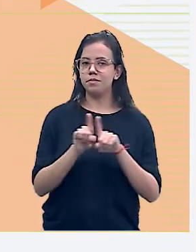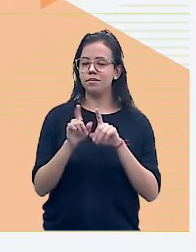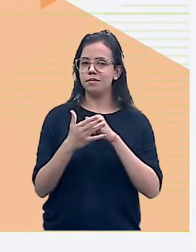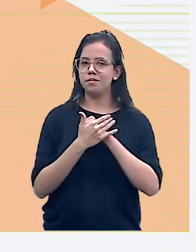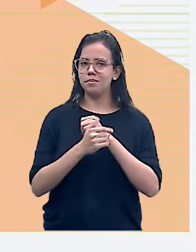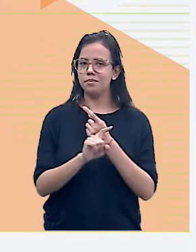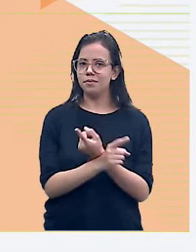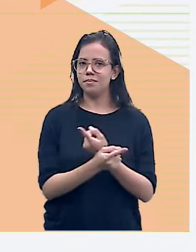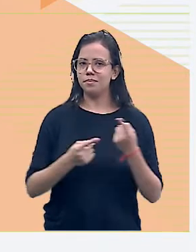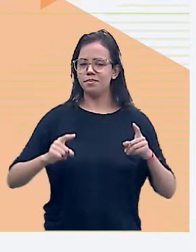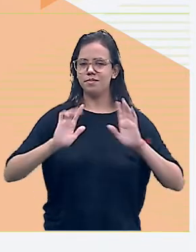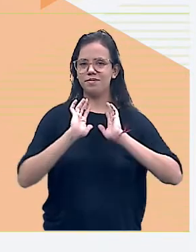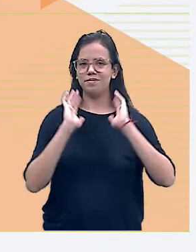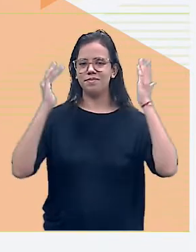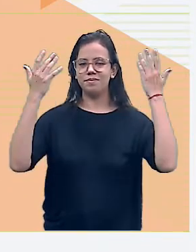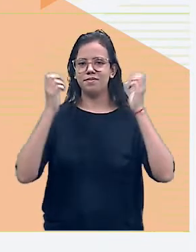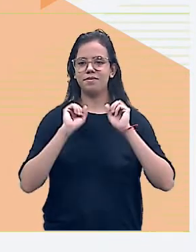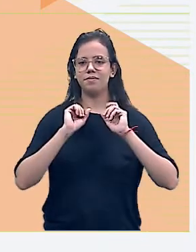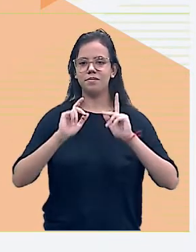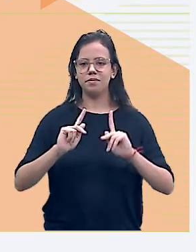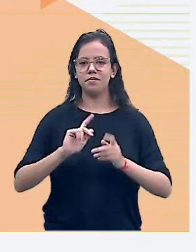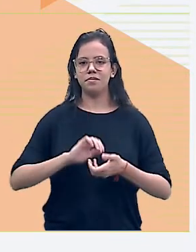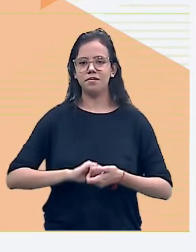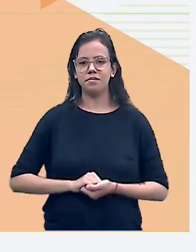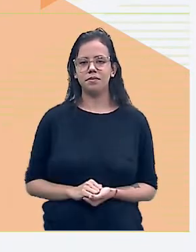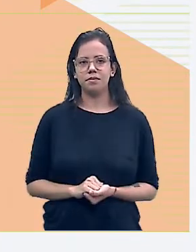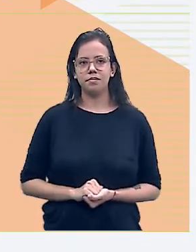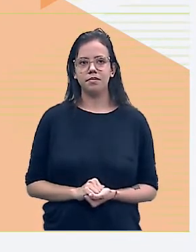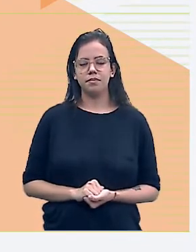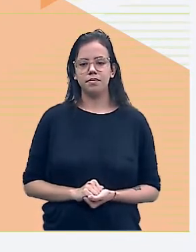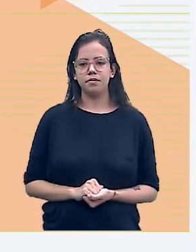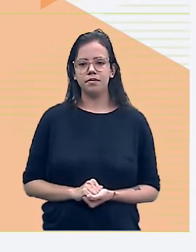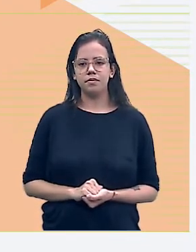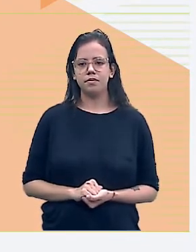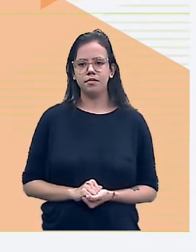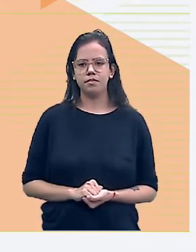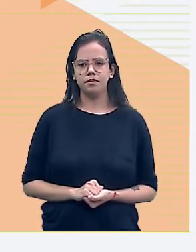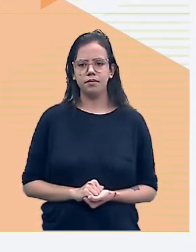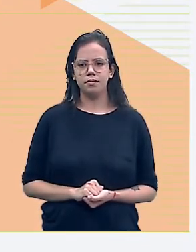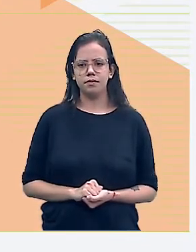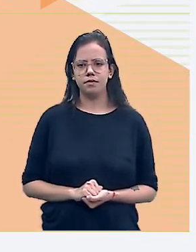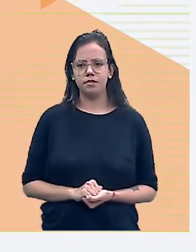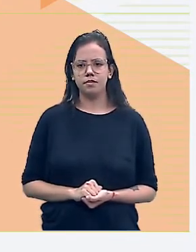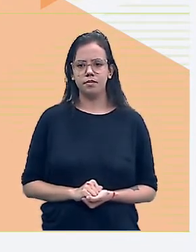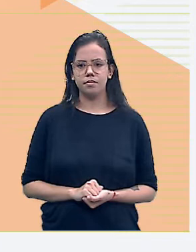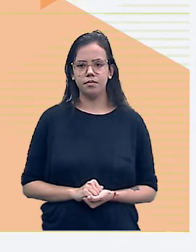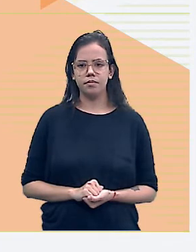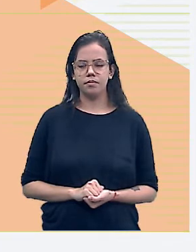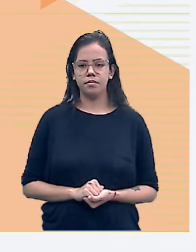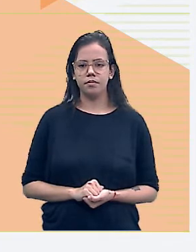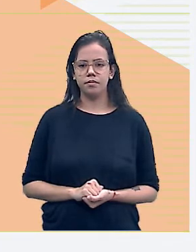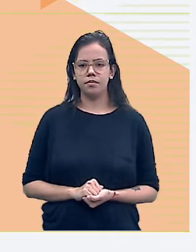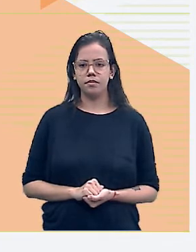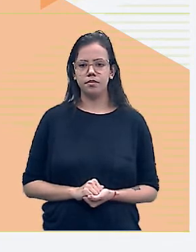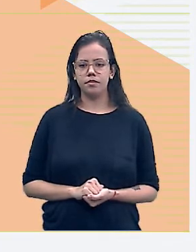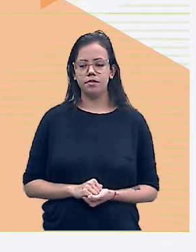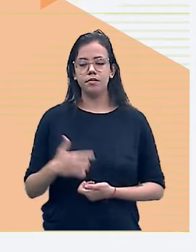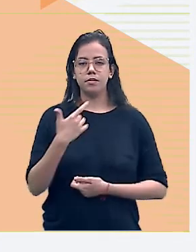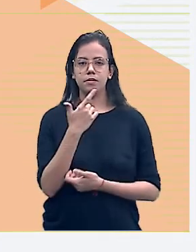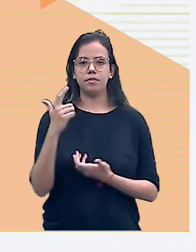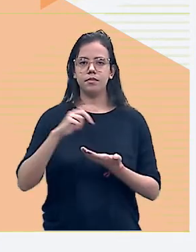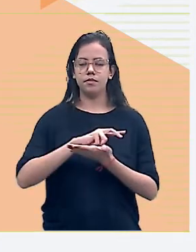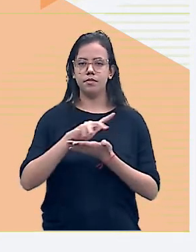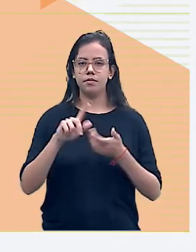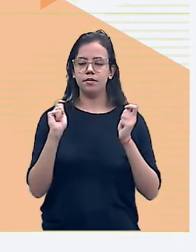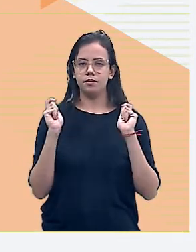chão e para o churrasco de comemoração não pro sou um o professor é outro